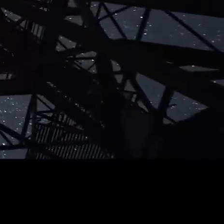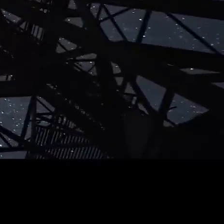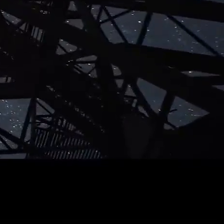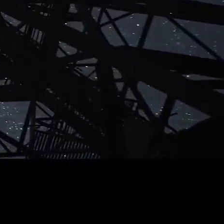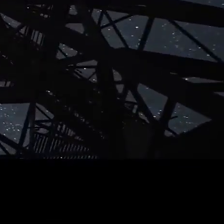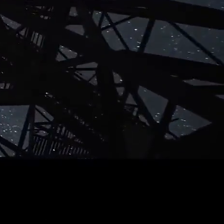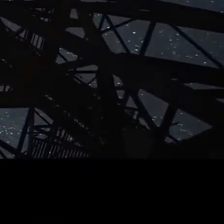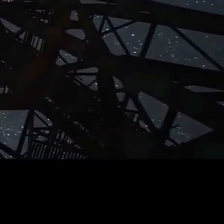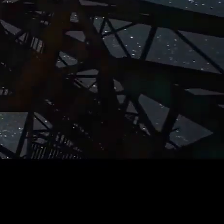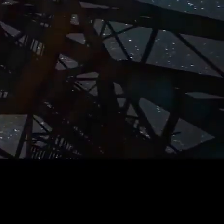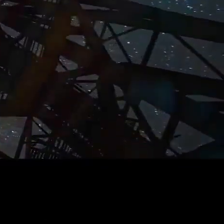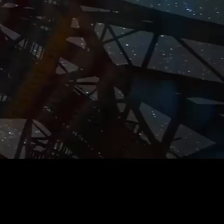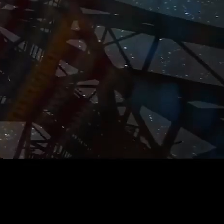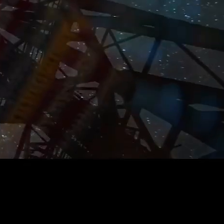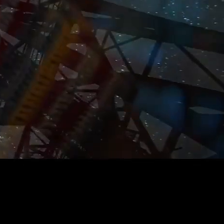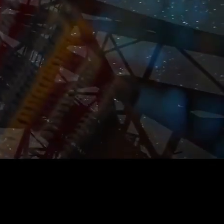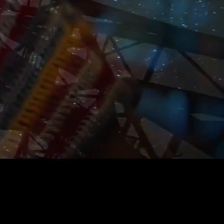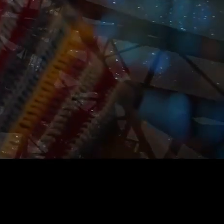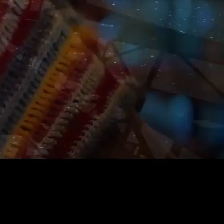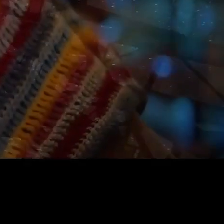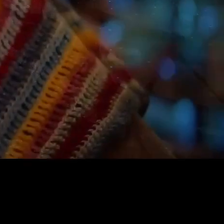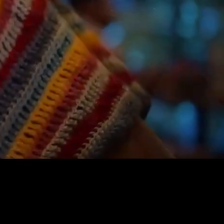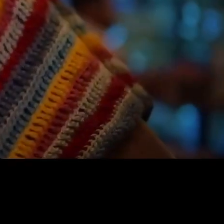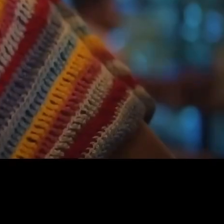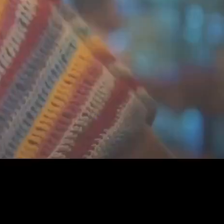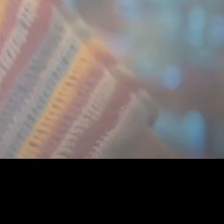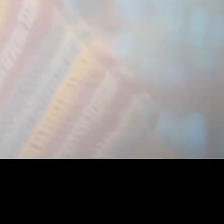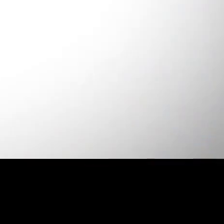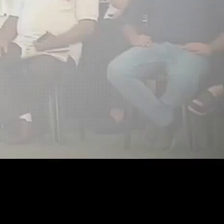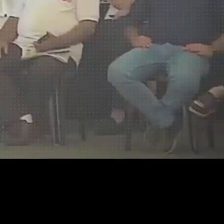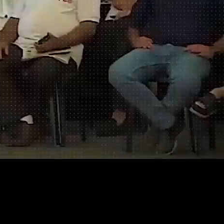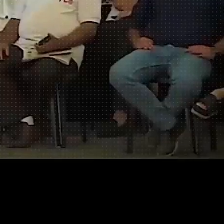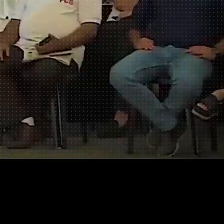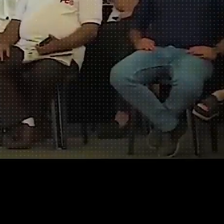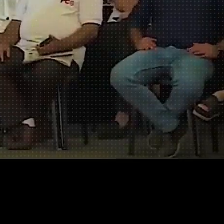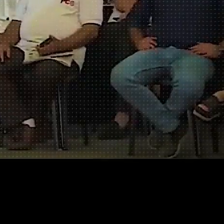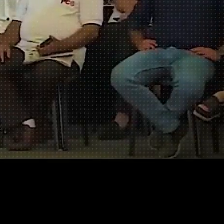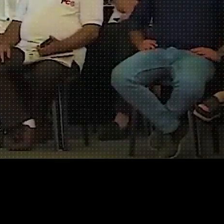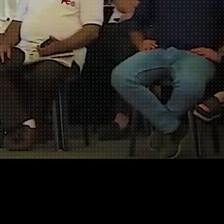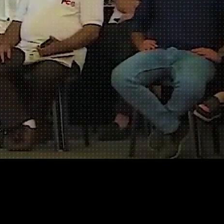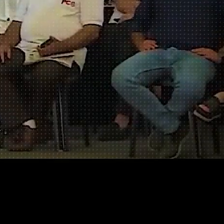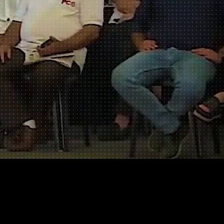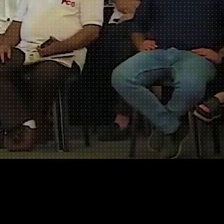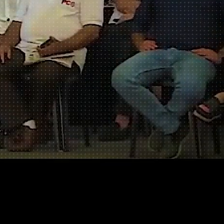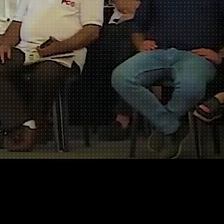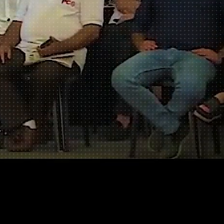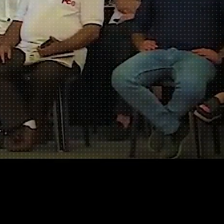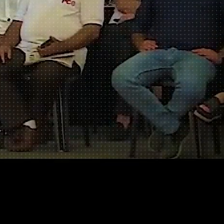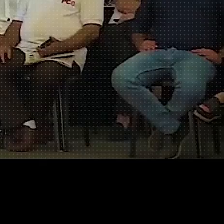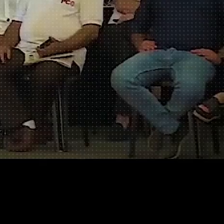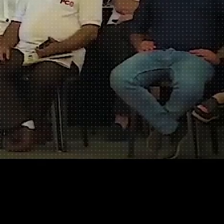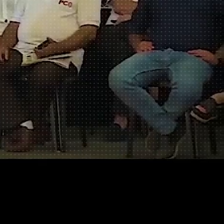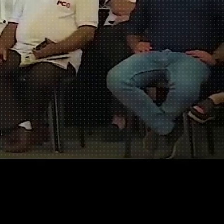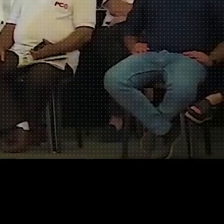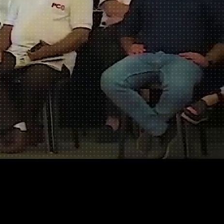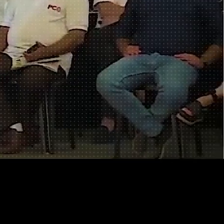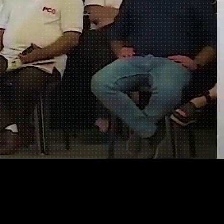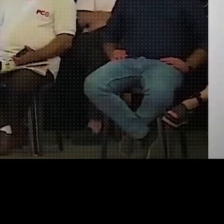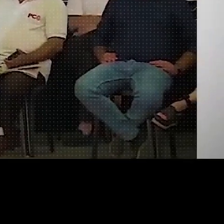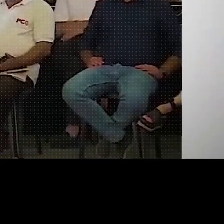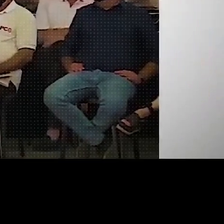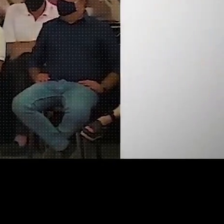Eu tinha certeza que esse dia chegaria. A verdade prevaleceu. Não